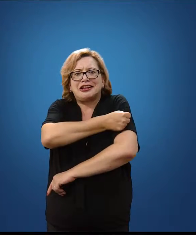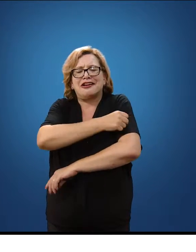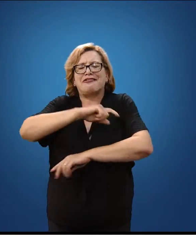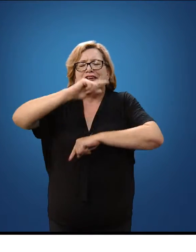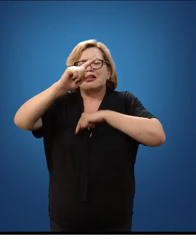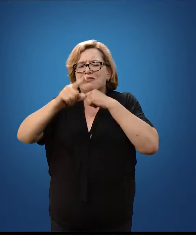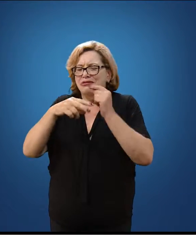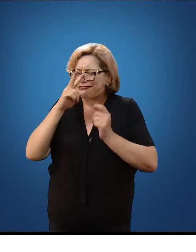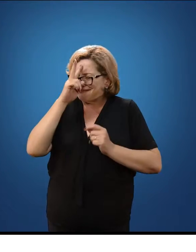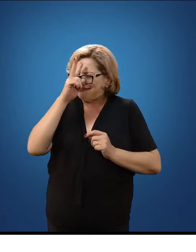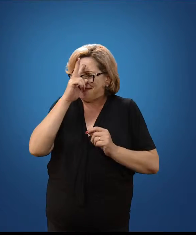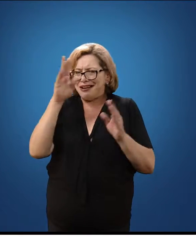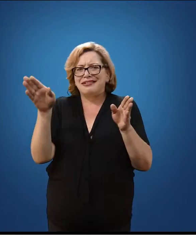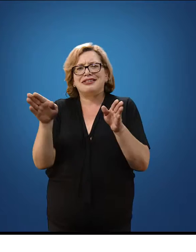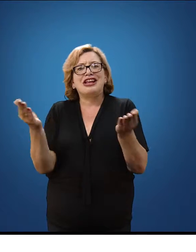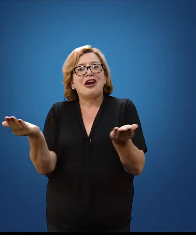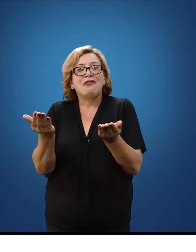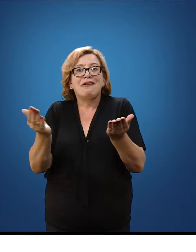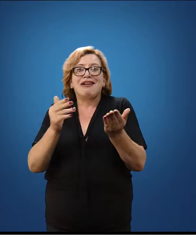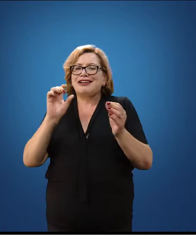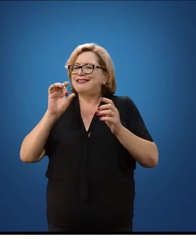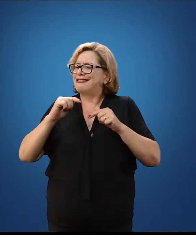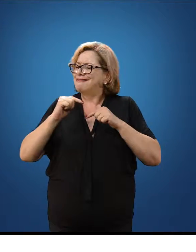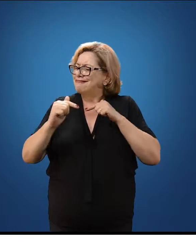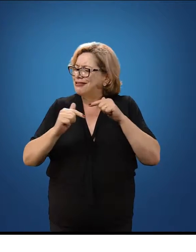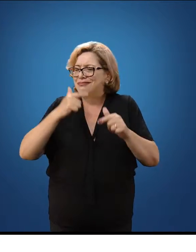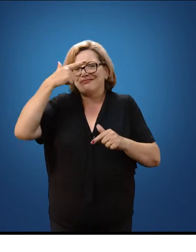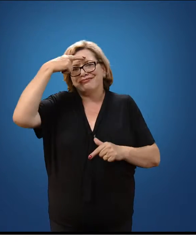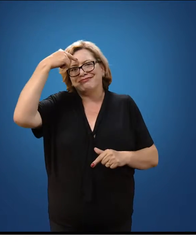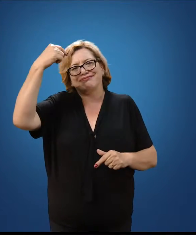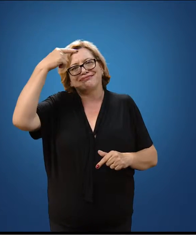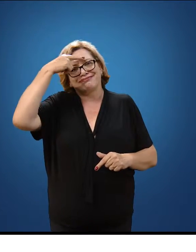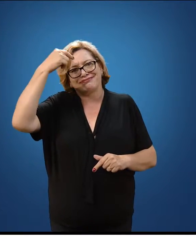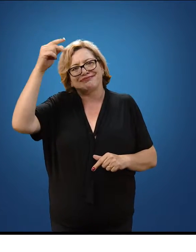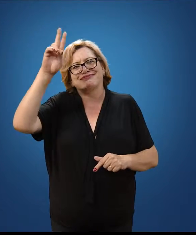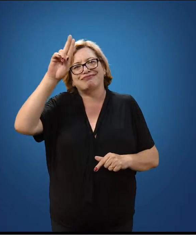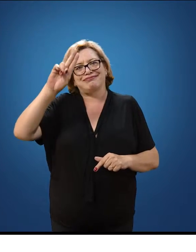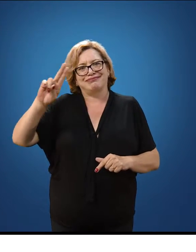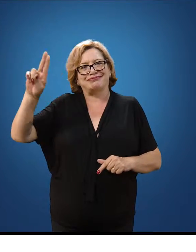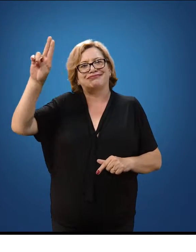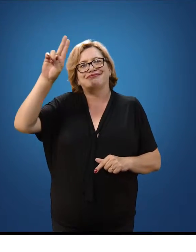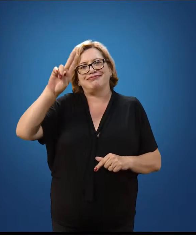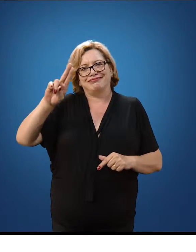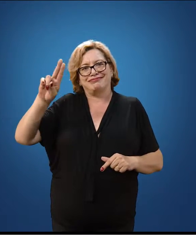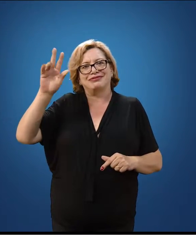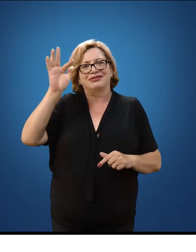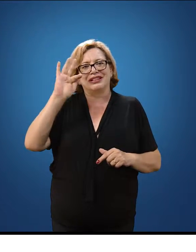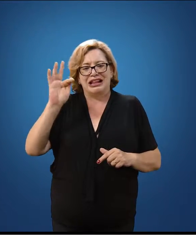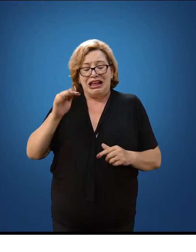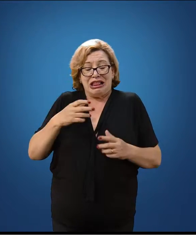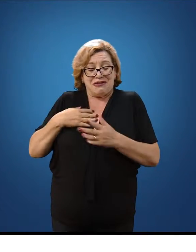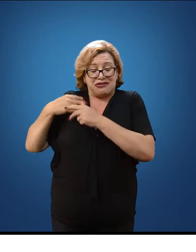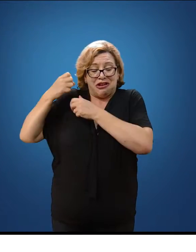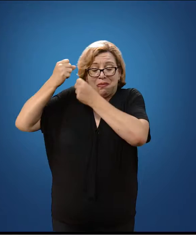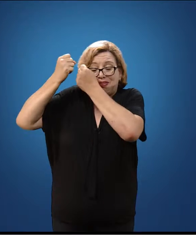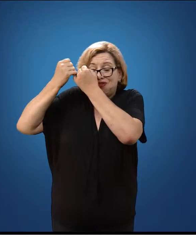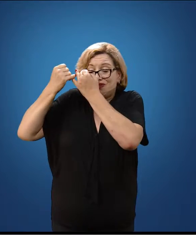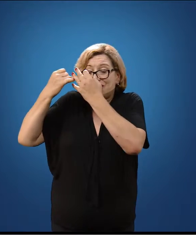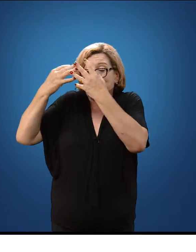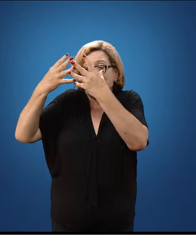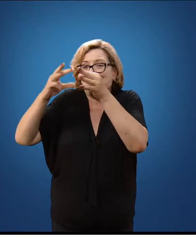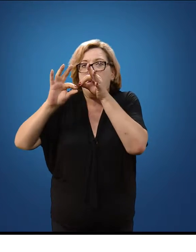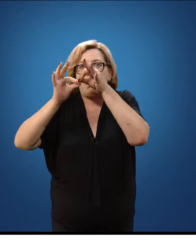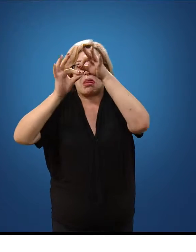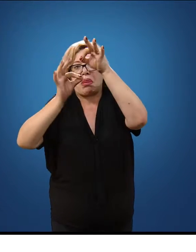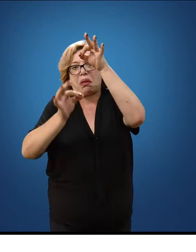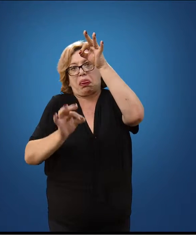ensino superior até hoje. É claro que se eu for retratar tudo, né, é muito longo, mas eu posso dizer para